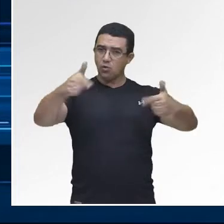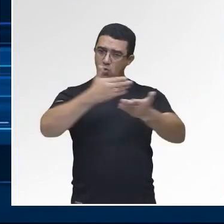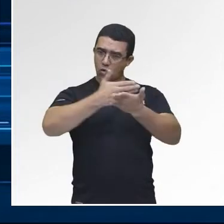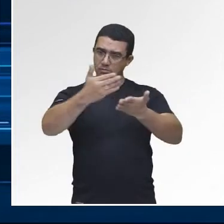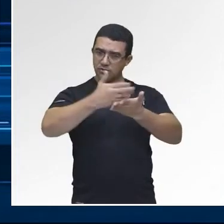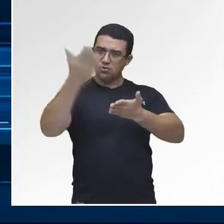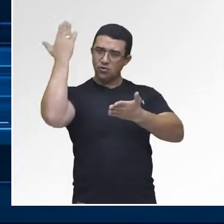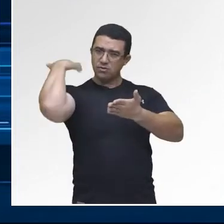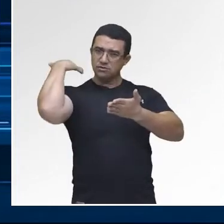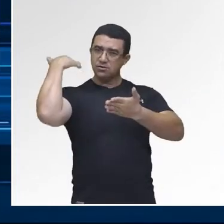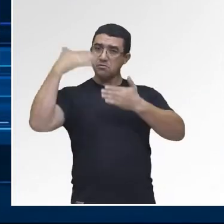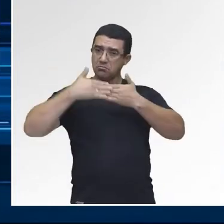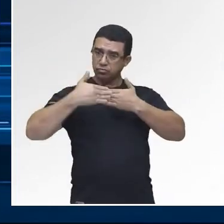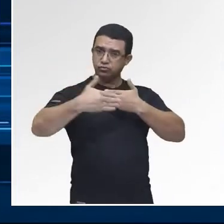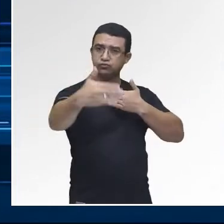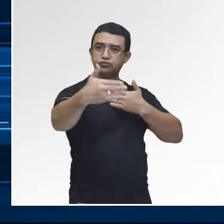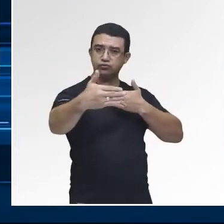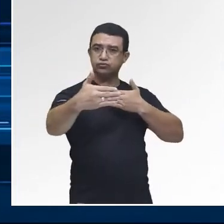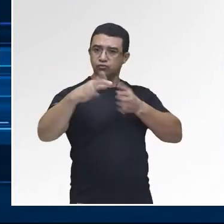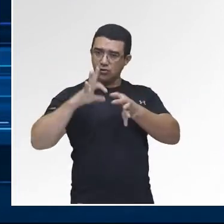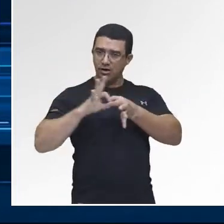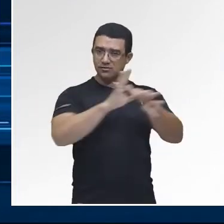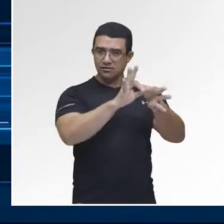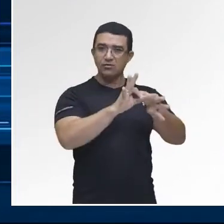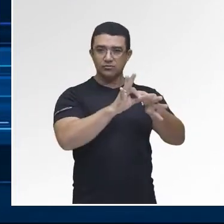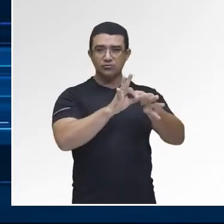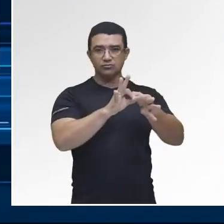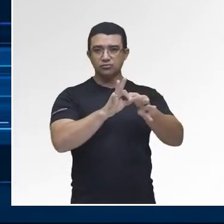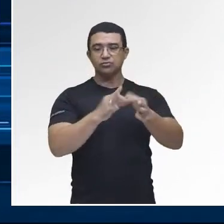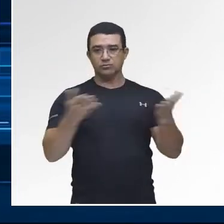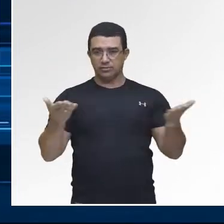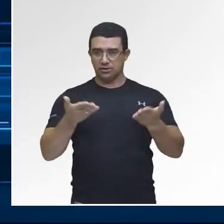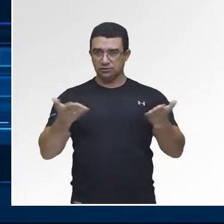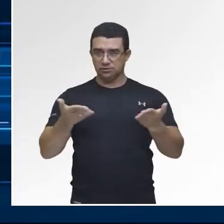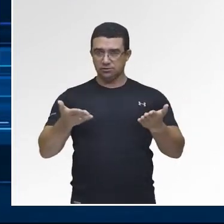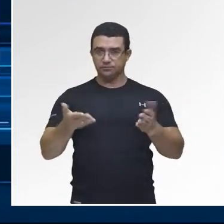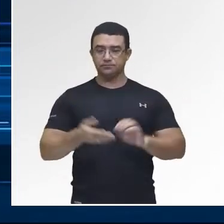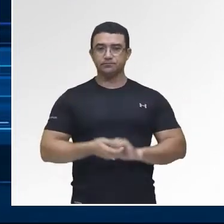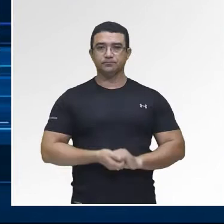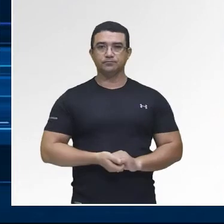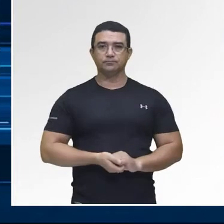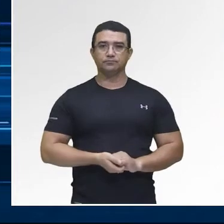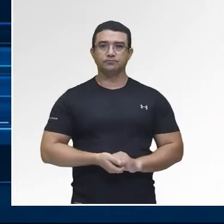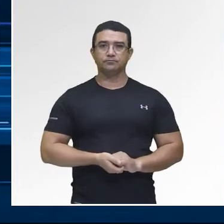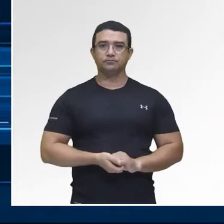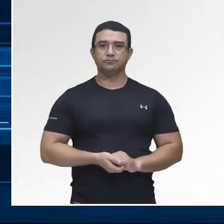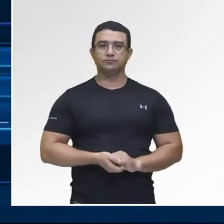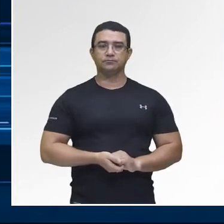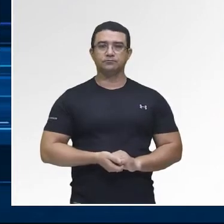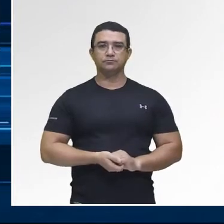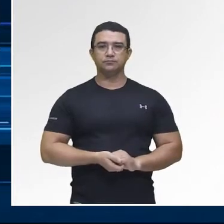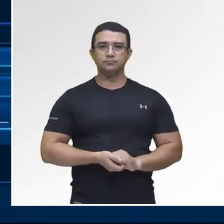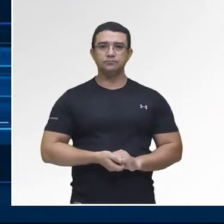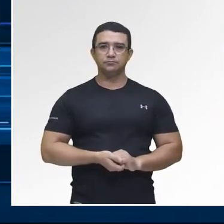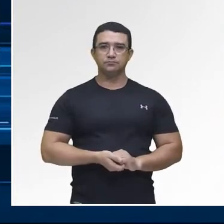que perdura no presente, que tem ligação com o presente. Outro exemplo, outra situação de